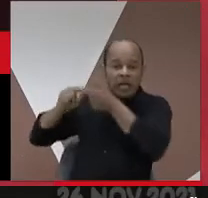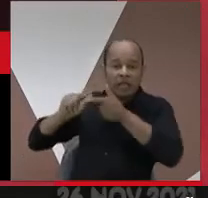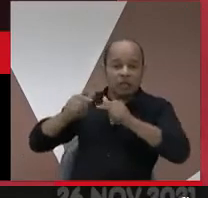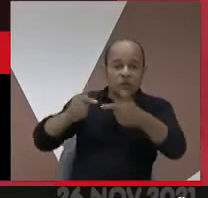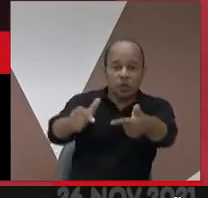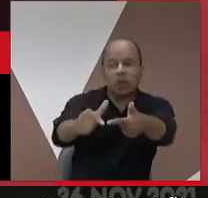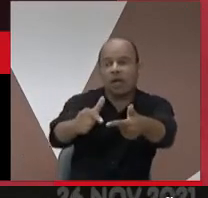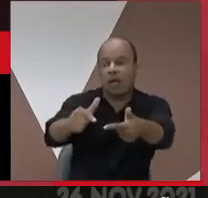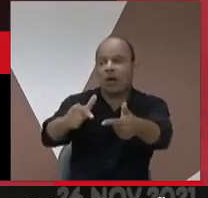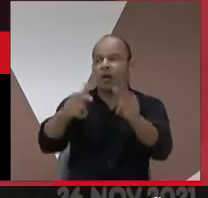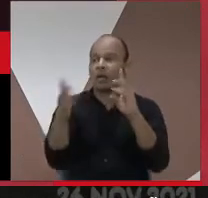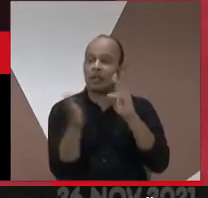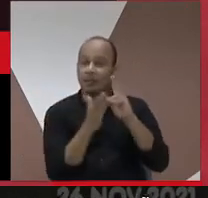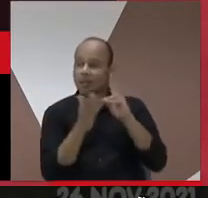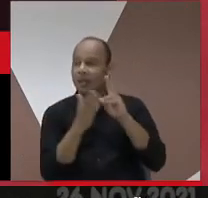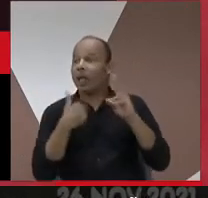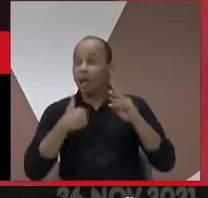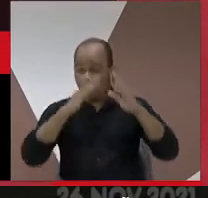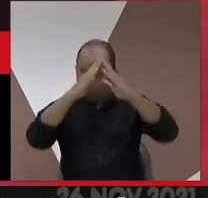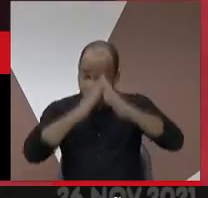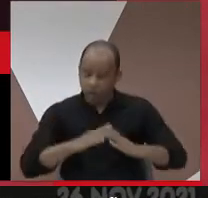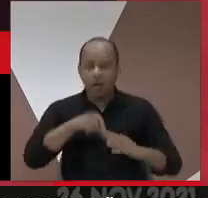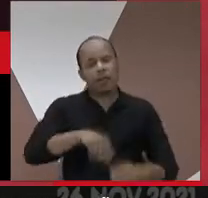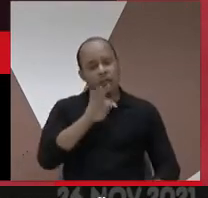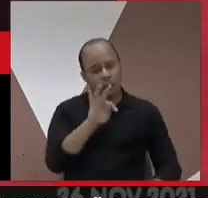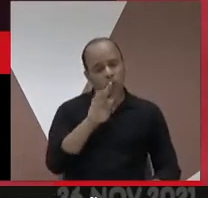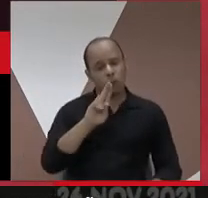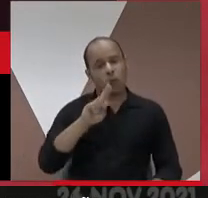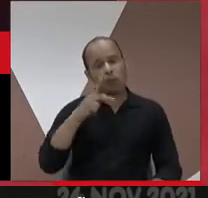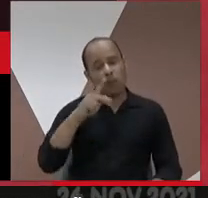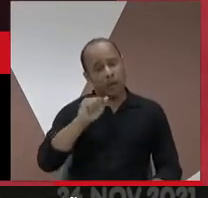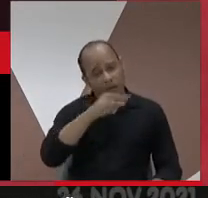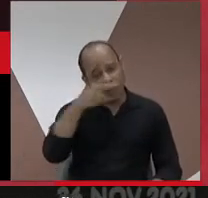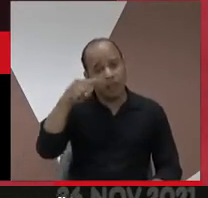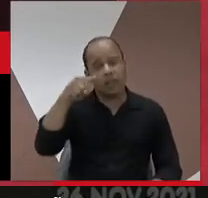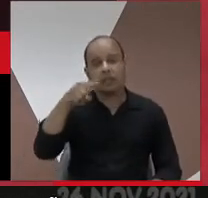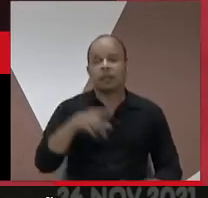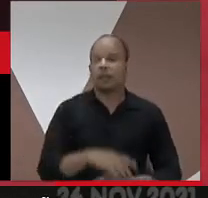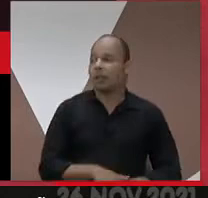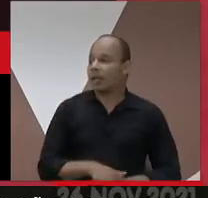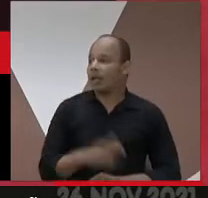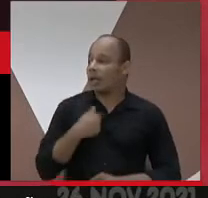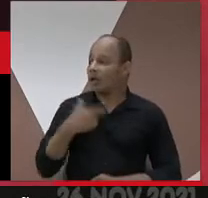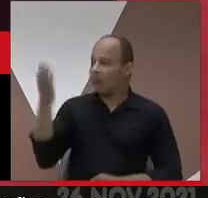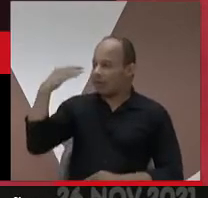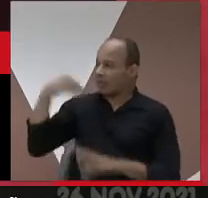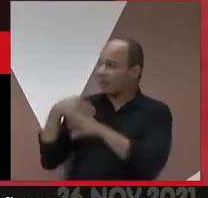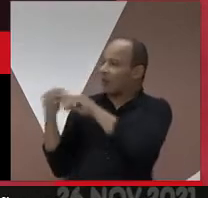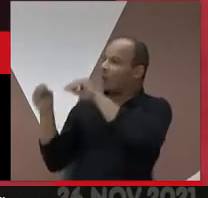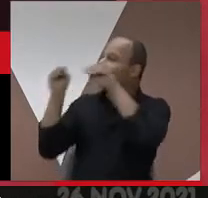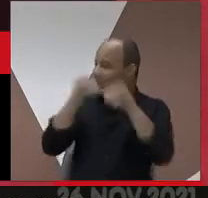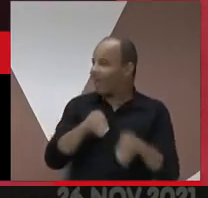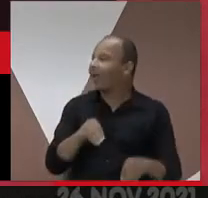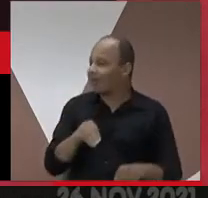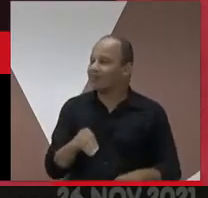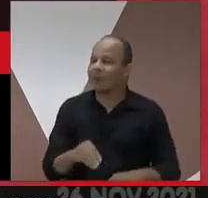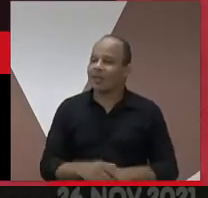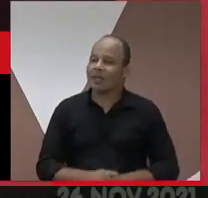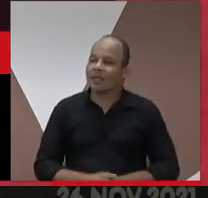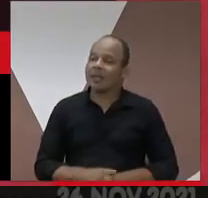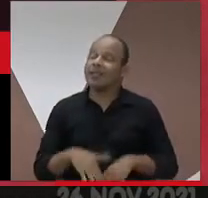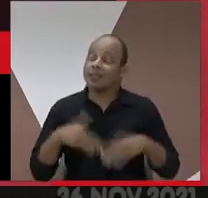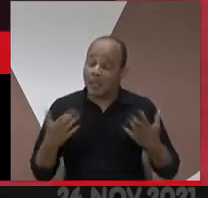sou moradora do Tupã. E quando eu mudei para aquela região, enquanto o povo indígena garantia